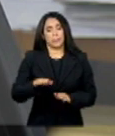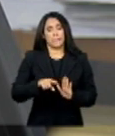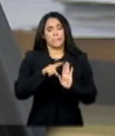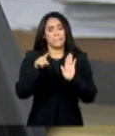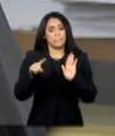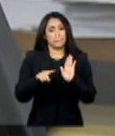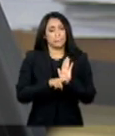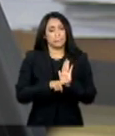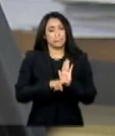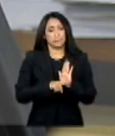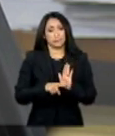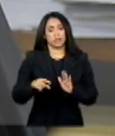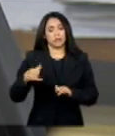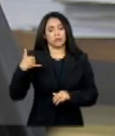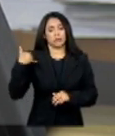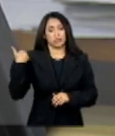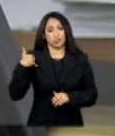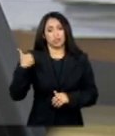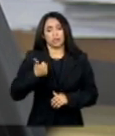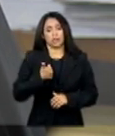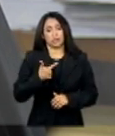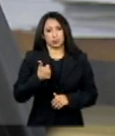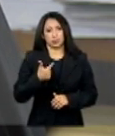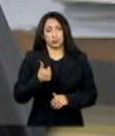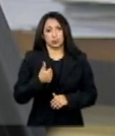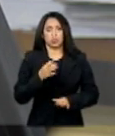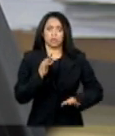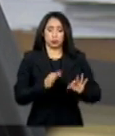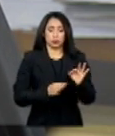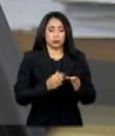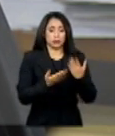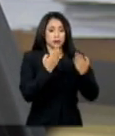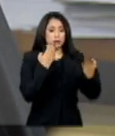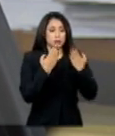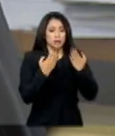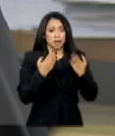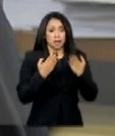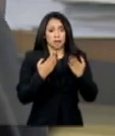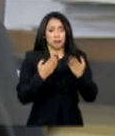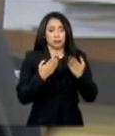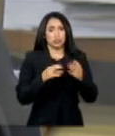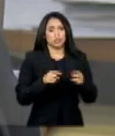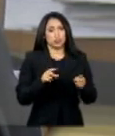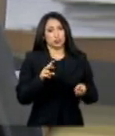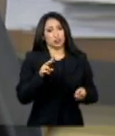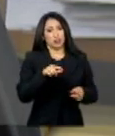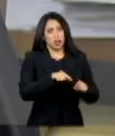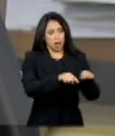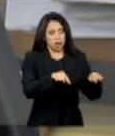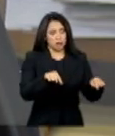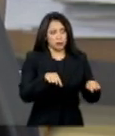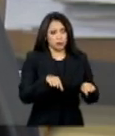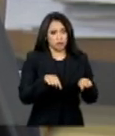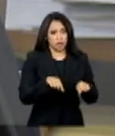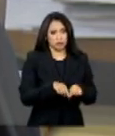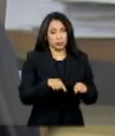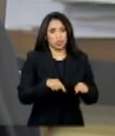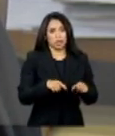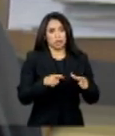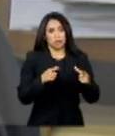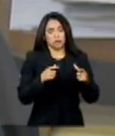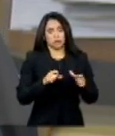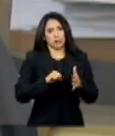que sob o ponto de vista jurídico e psicológico propondo inclusive a internação compulsória e em regime